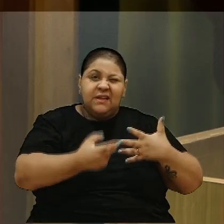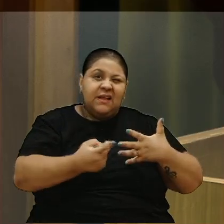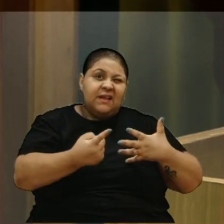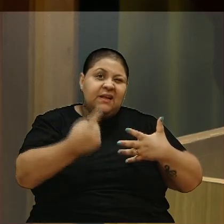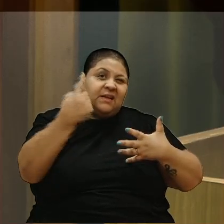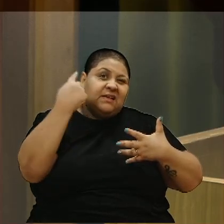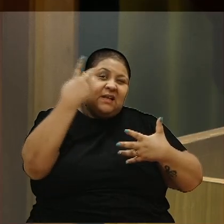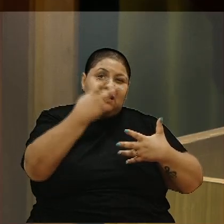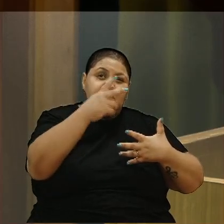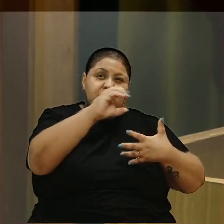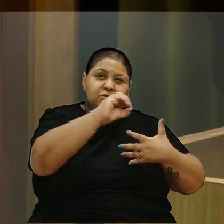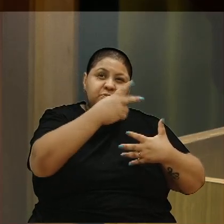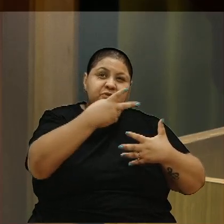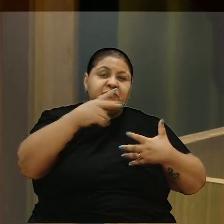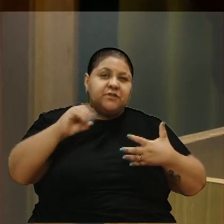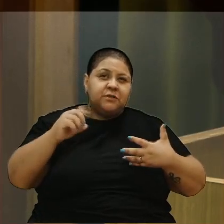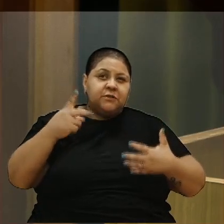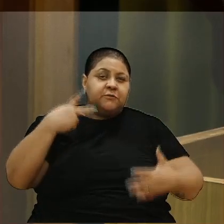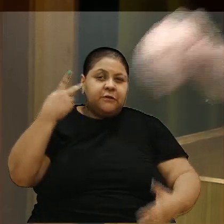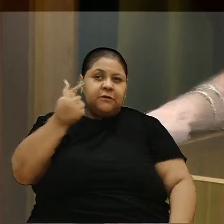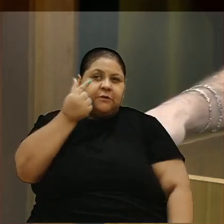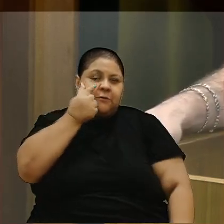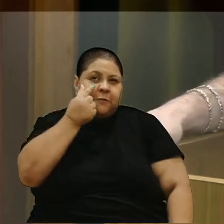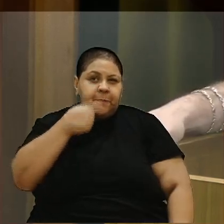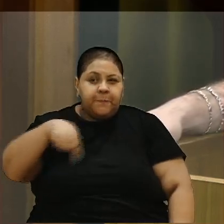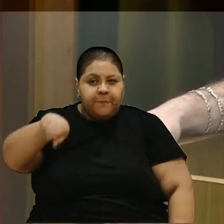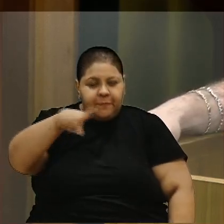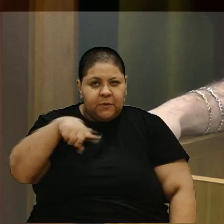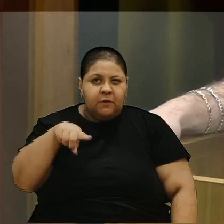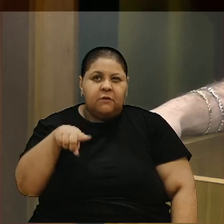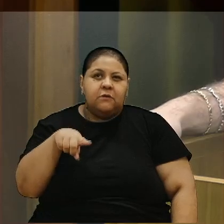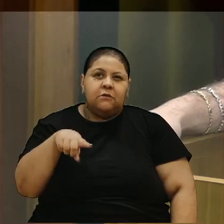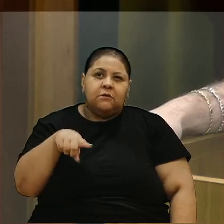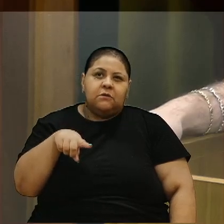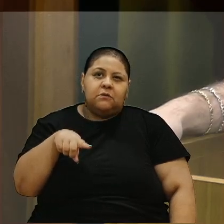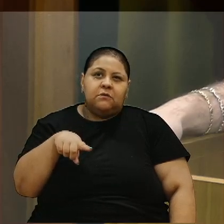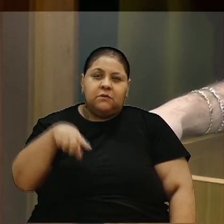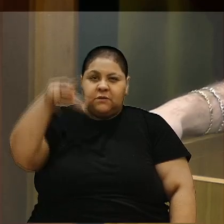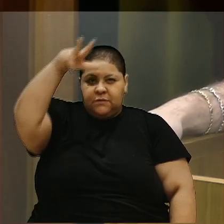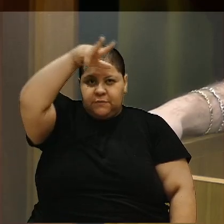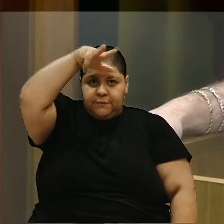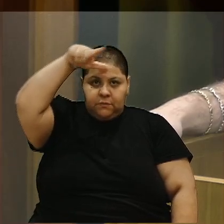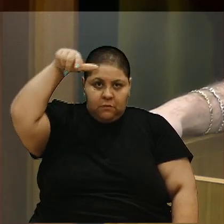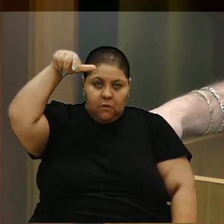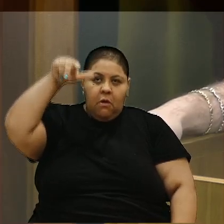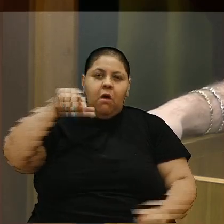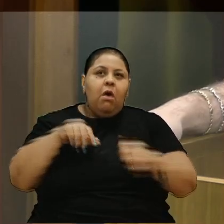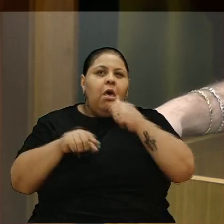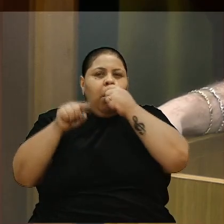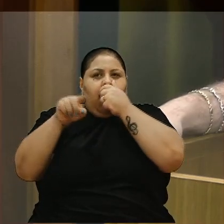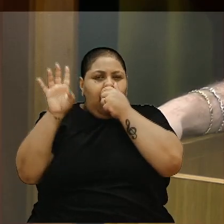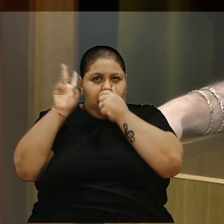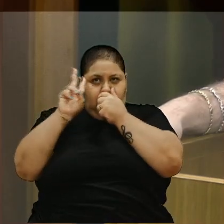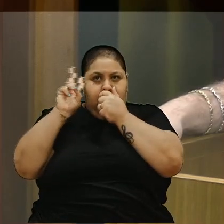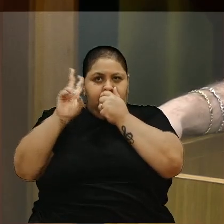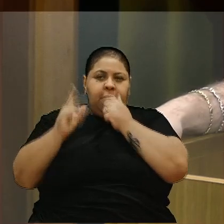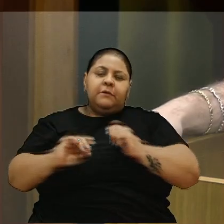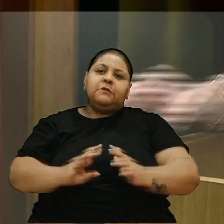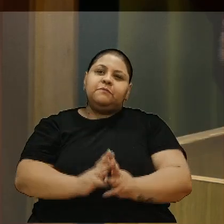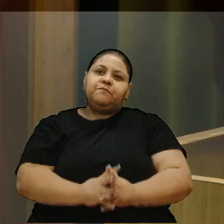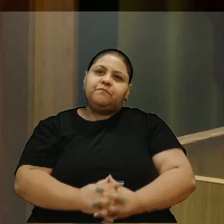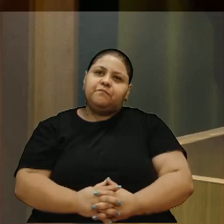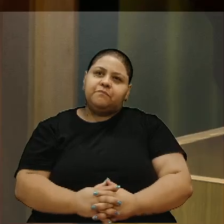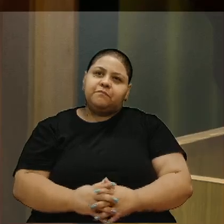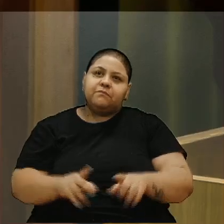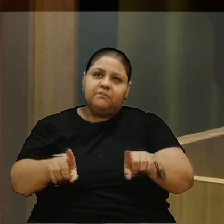em 2020, vereador Frisso, que nós estávamos ali na prefeitura, se o senhor se lembrar,